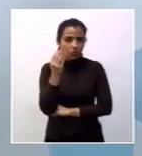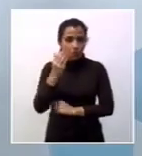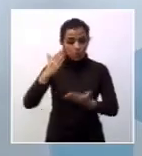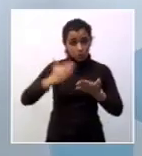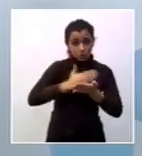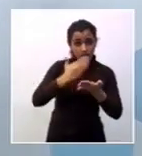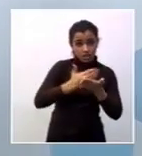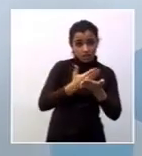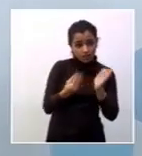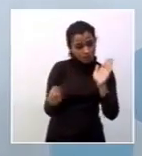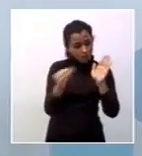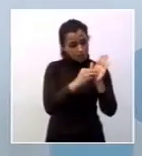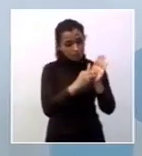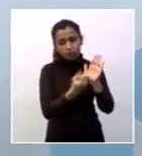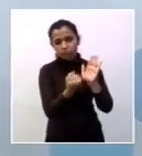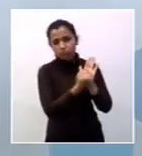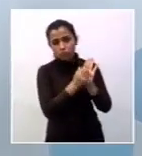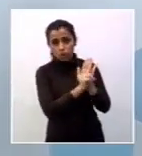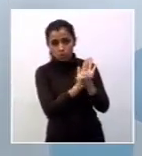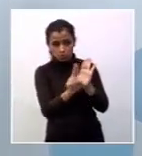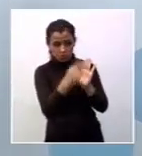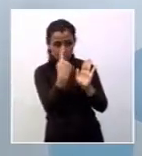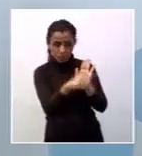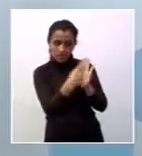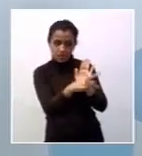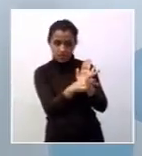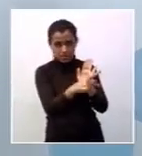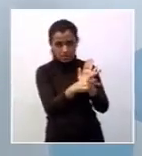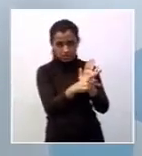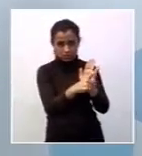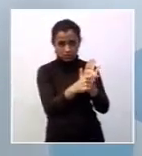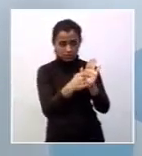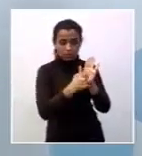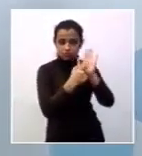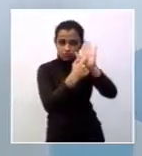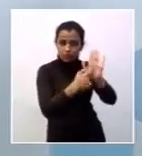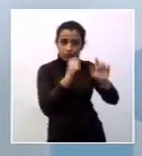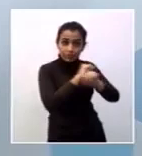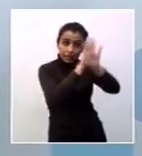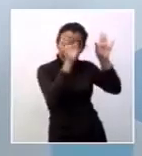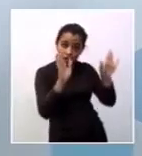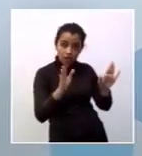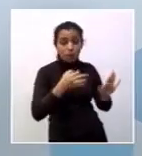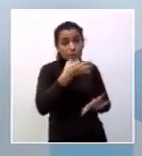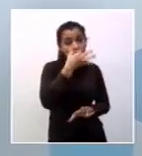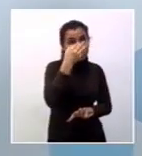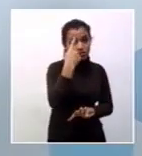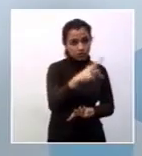nome dele, então está bem claro que é um posicionamento da pessoa que escreveu aquele livro. Tá?